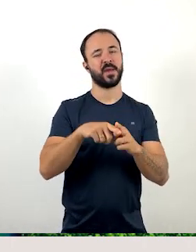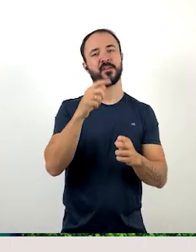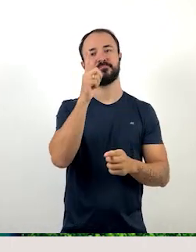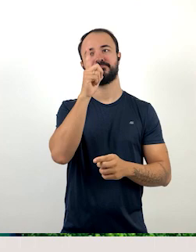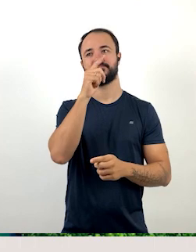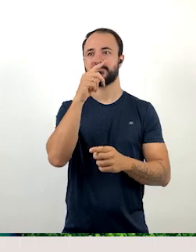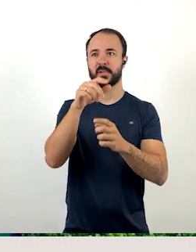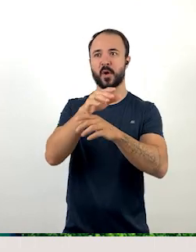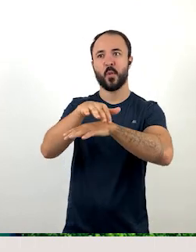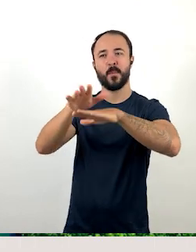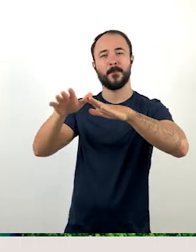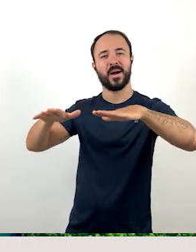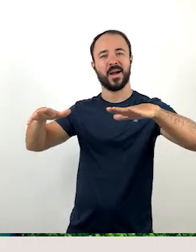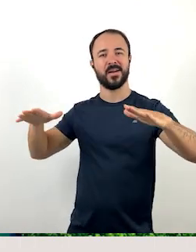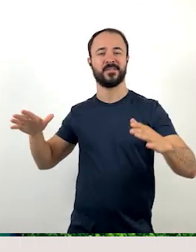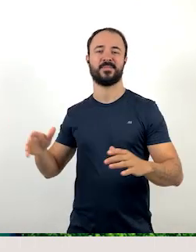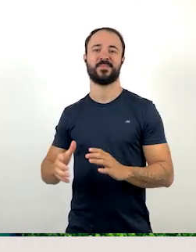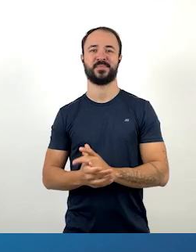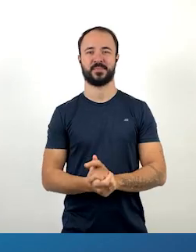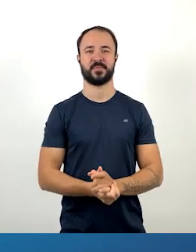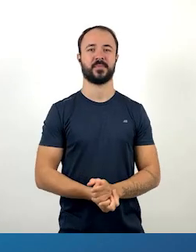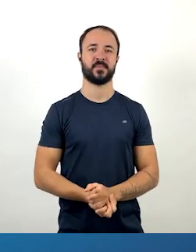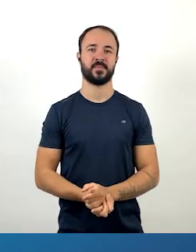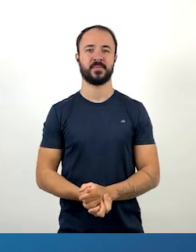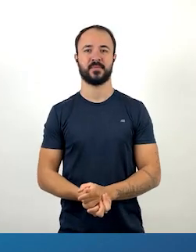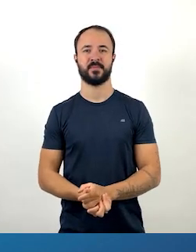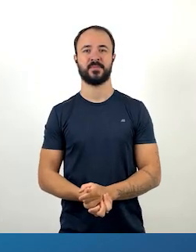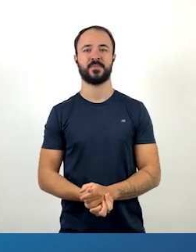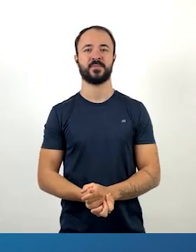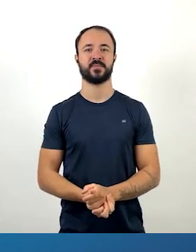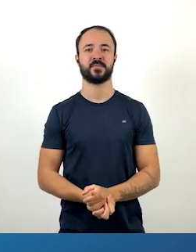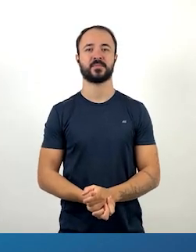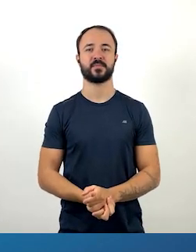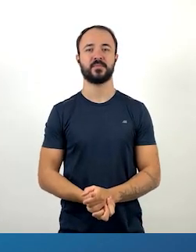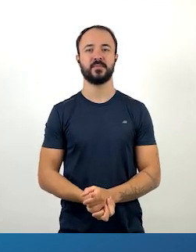água salgada, que são os ambientes marinhos, mares e oceanos.